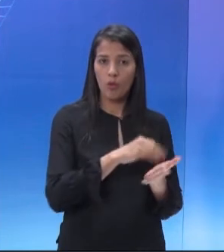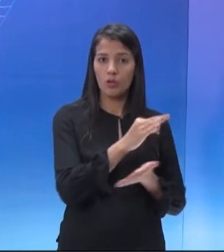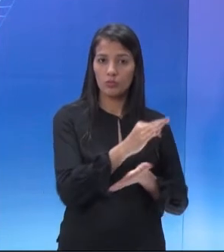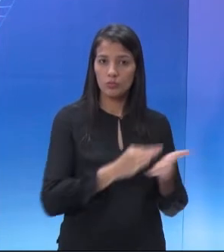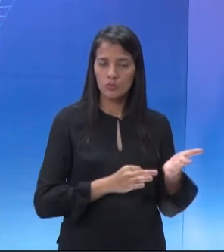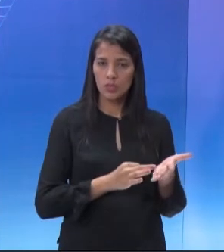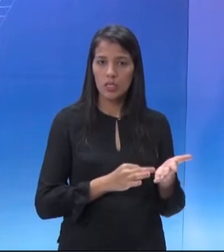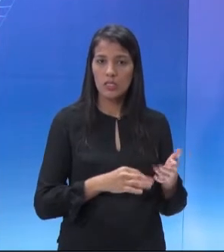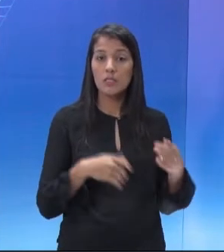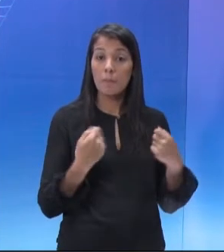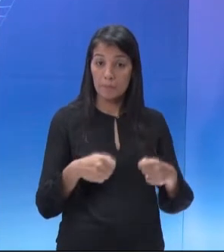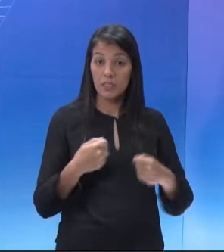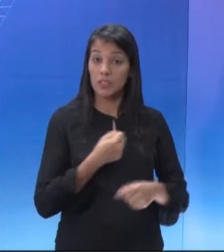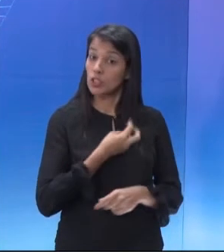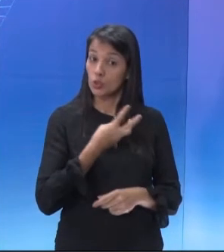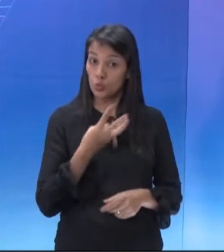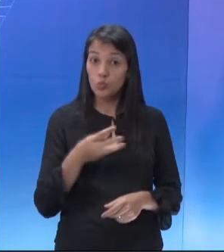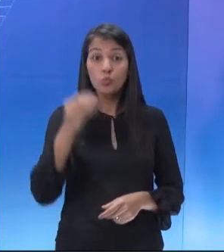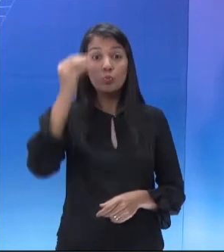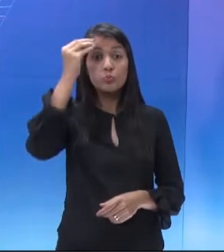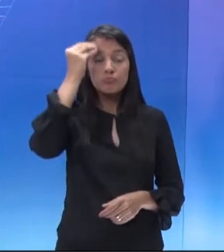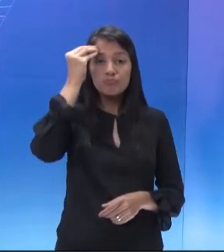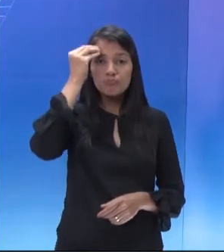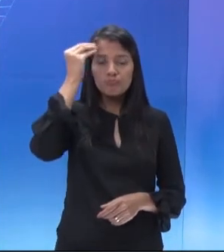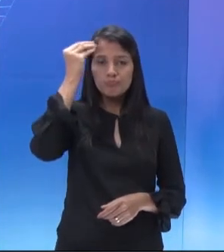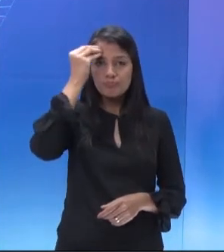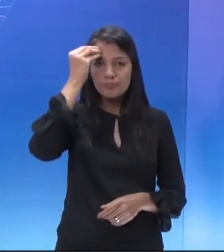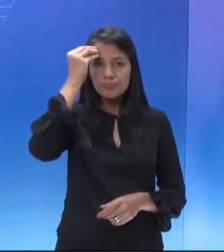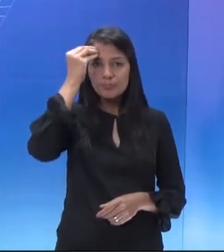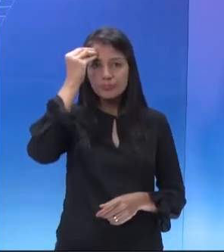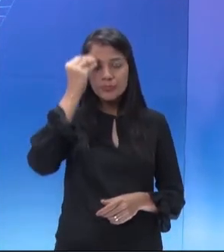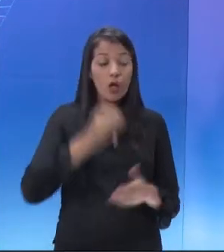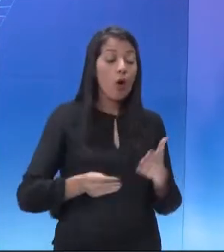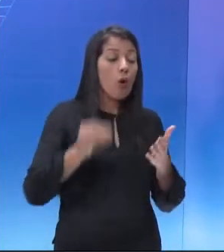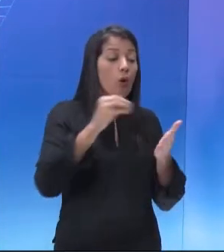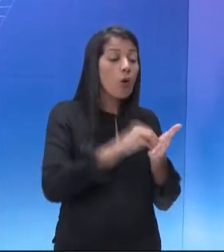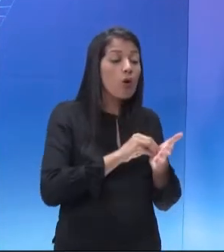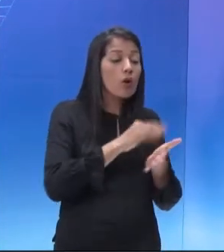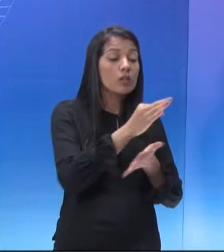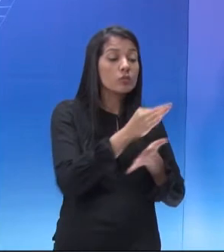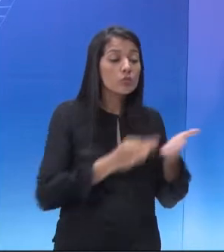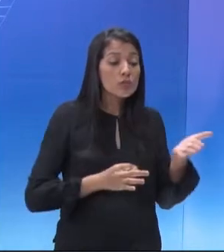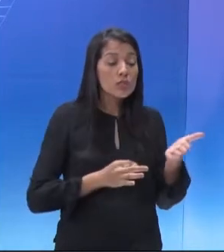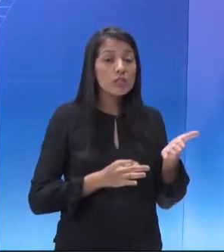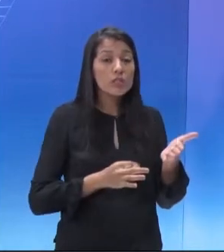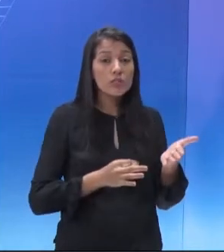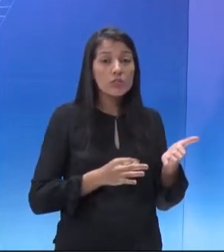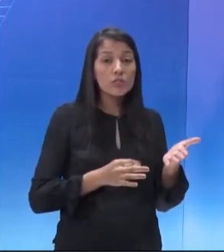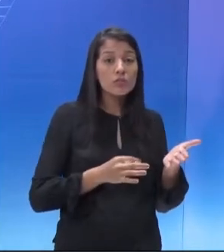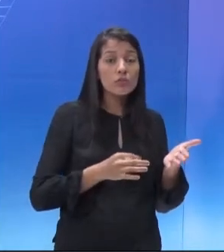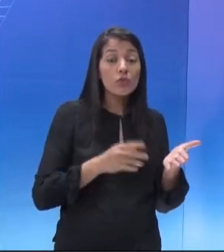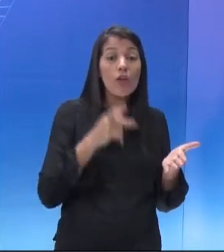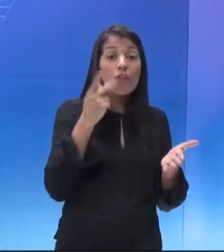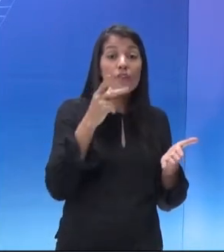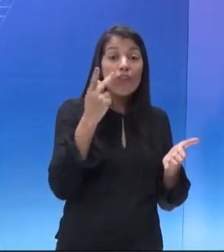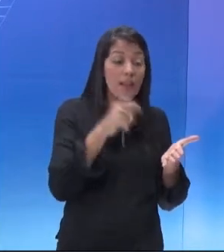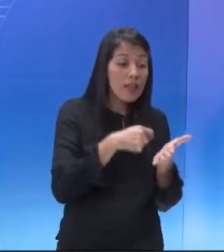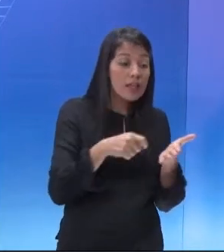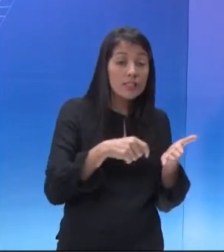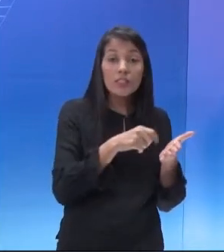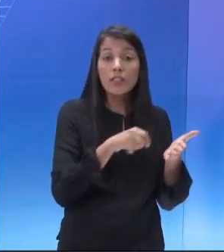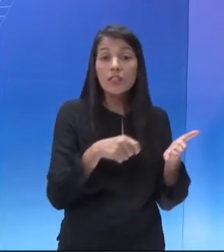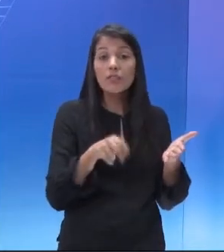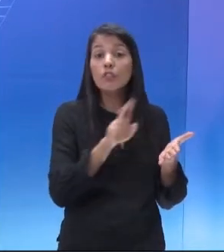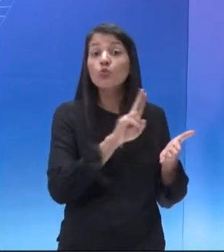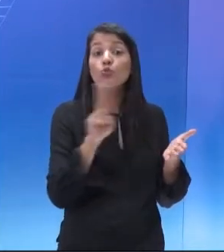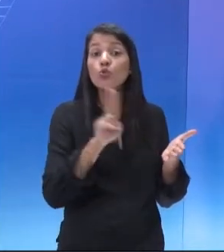e diz o que aquele órgão significa. Professor, eu não sei. Obrigado, começa a estudar, essa é a ideia, ok? Então o IBGE